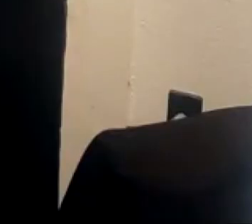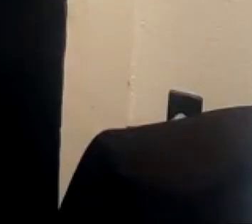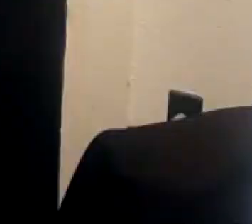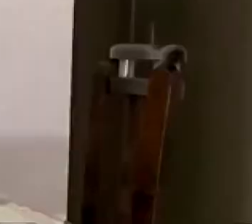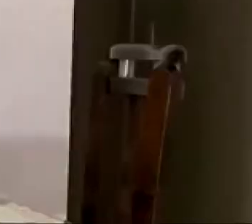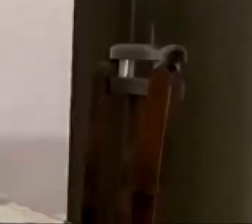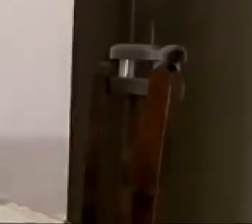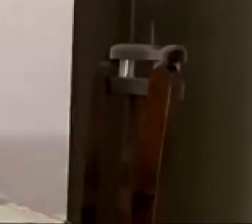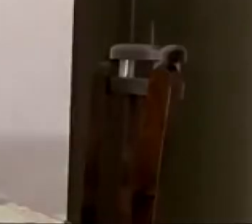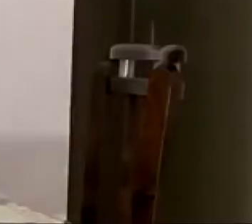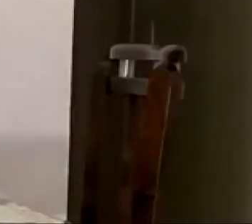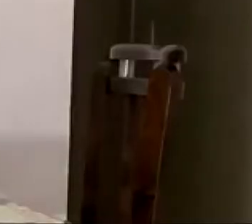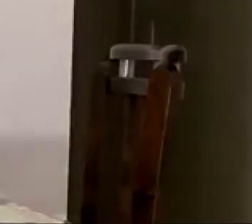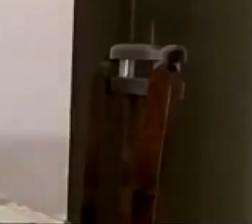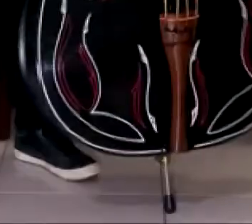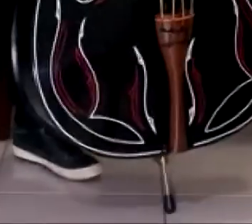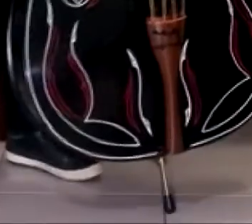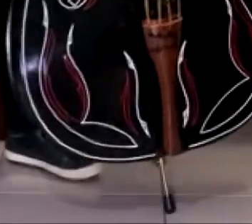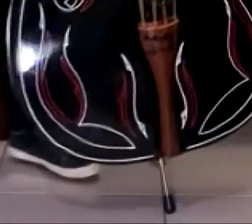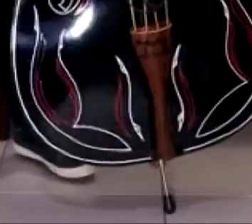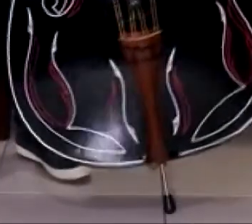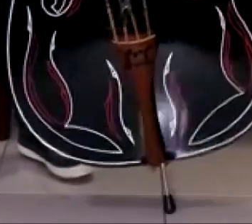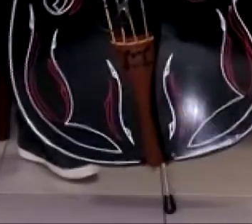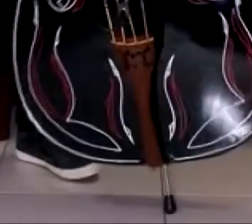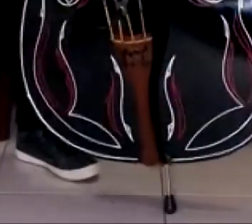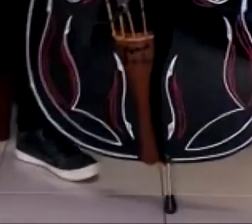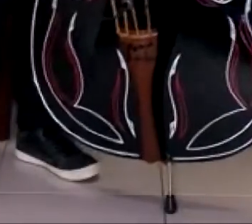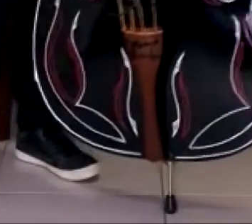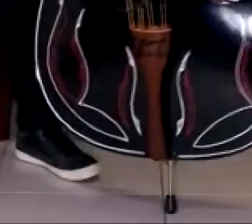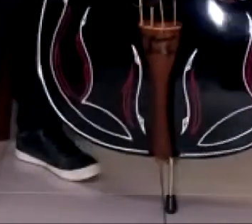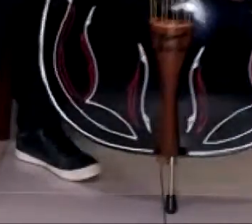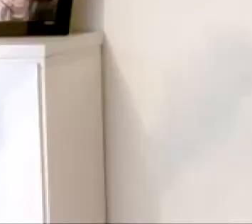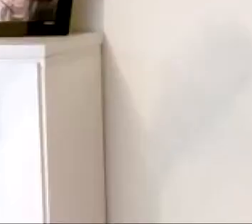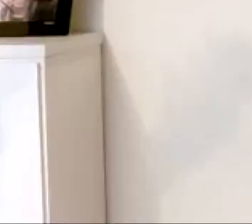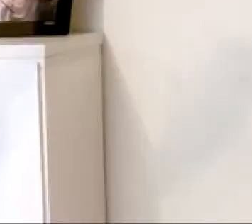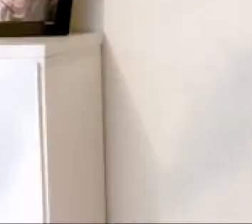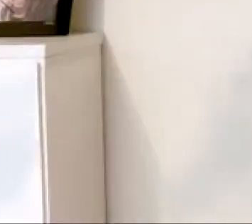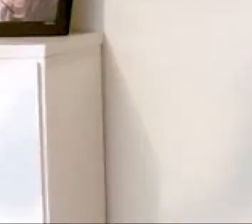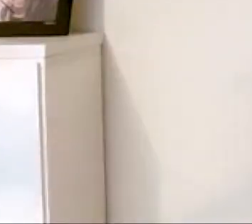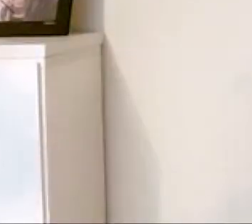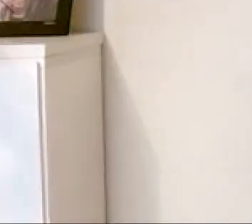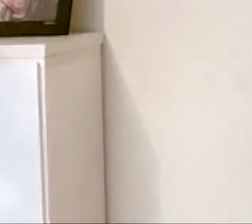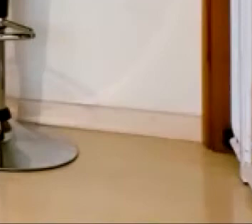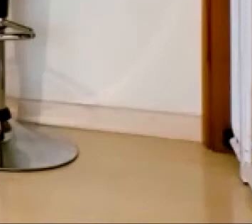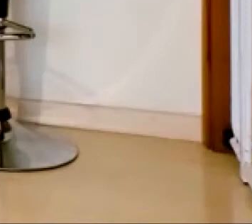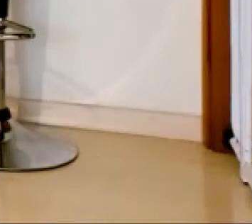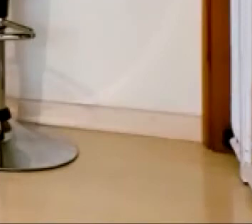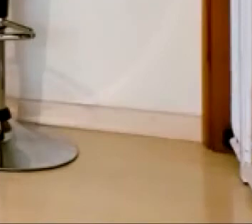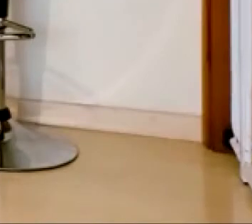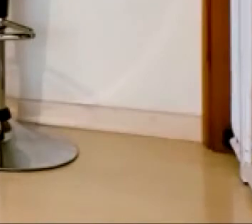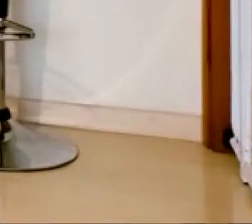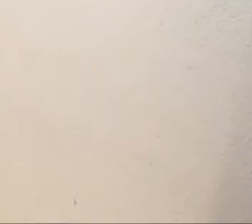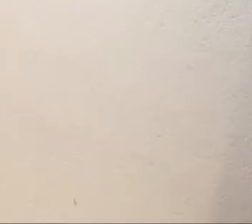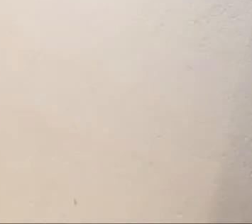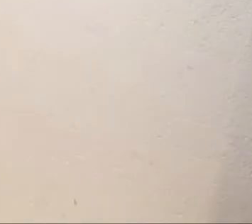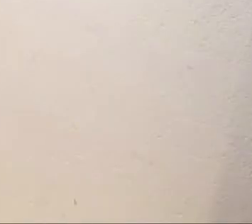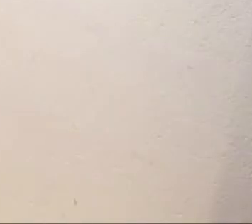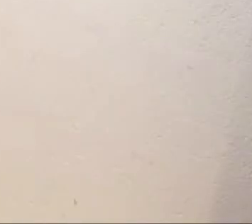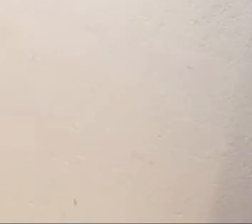a whole lot of money that's ready to burn, so get the stakes up